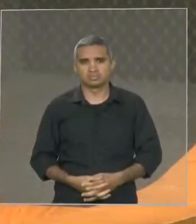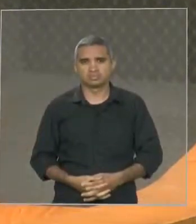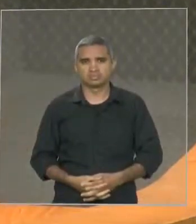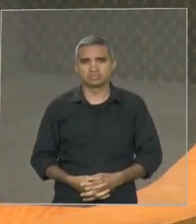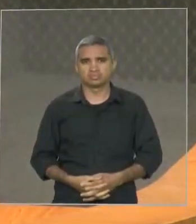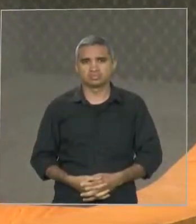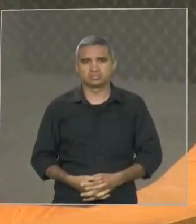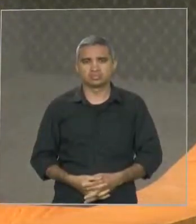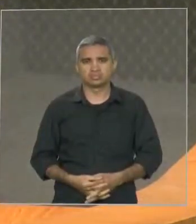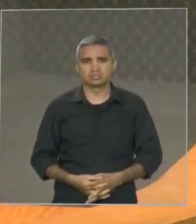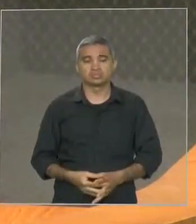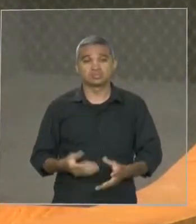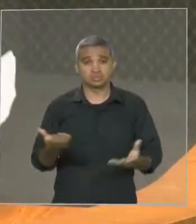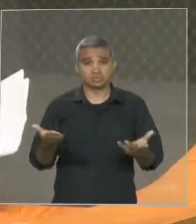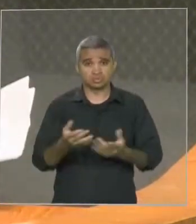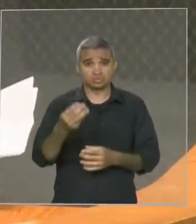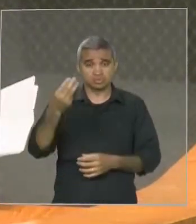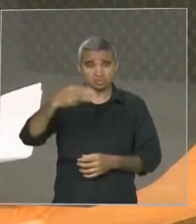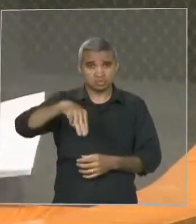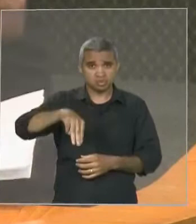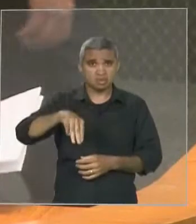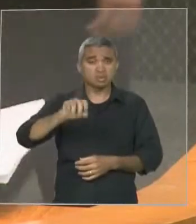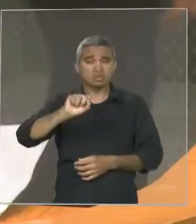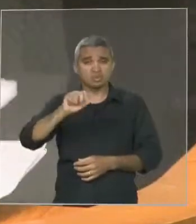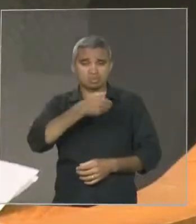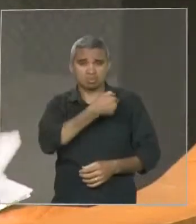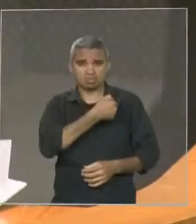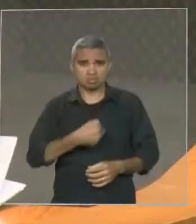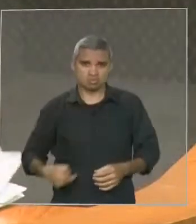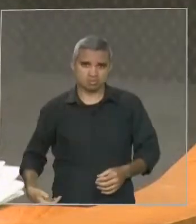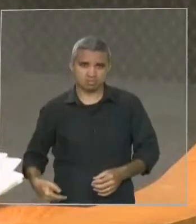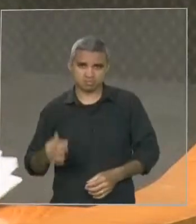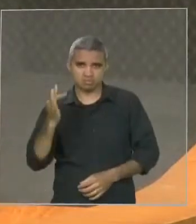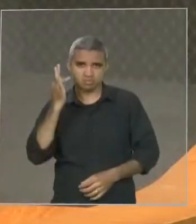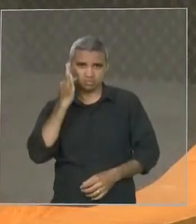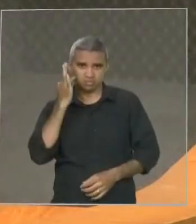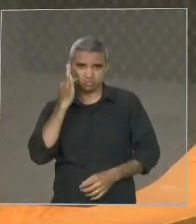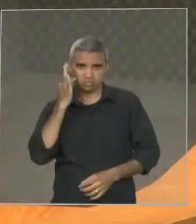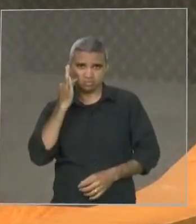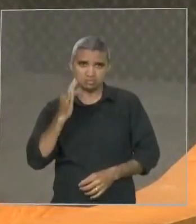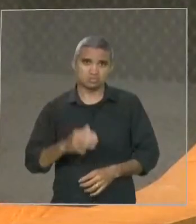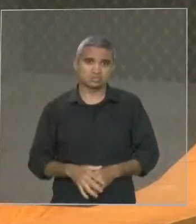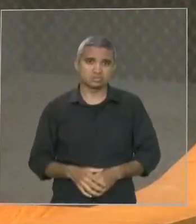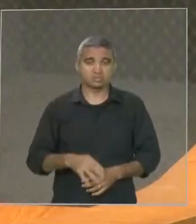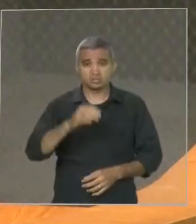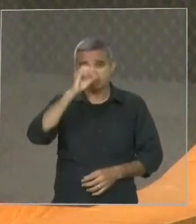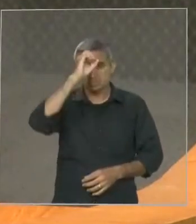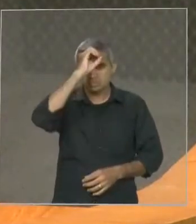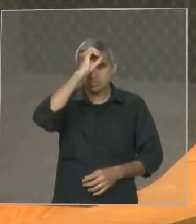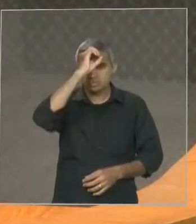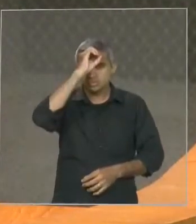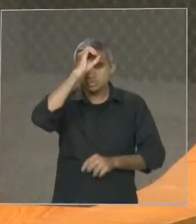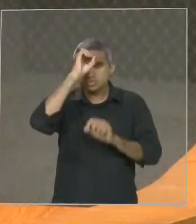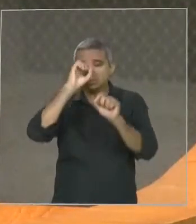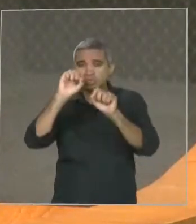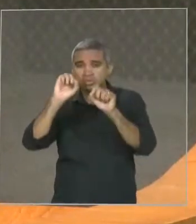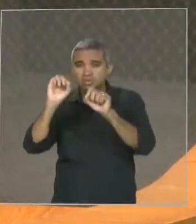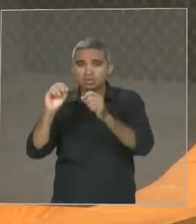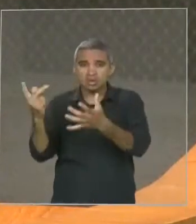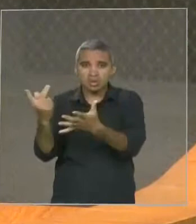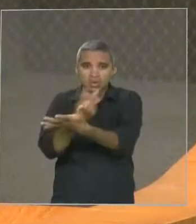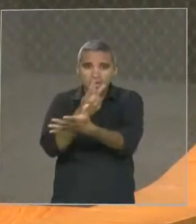do reflexo do que é o governo Flávio Dino hoje, que não sabe sequer o que acontece